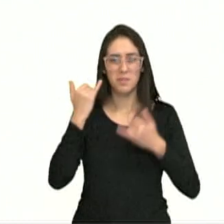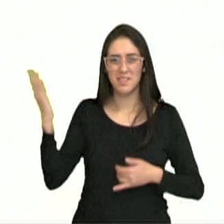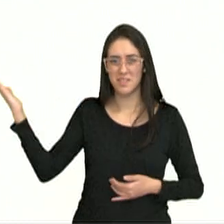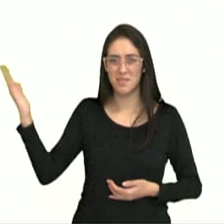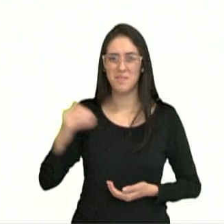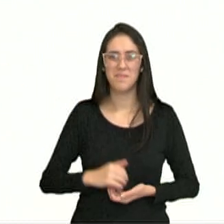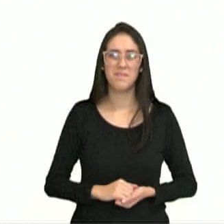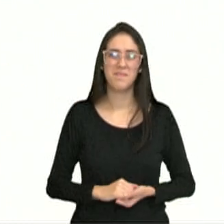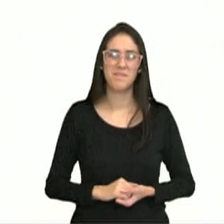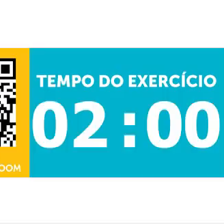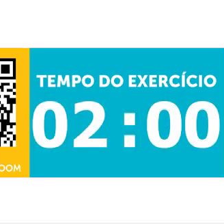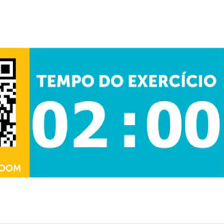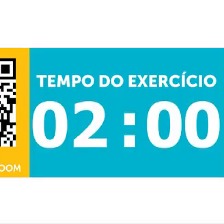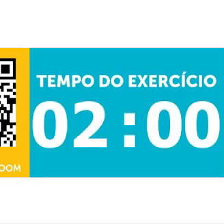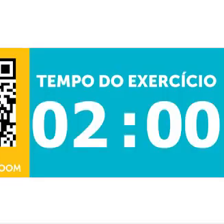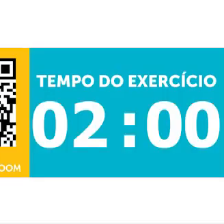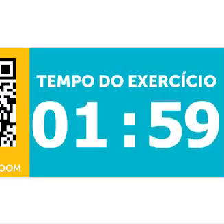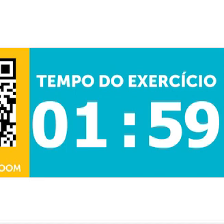caderno.